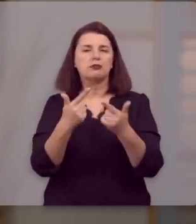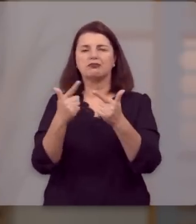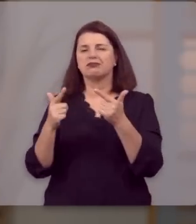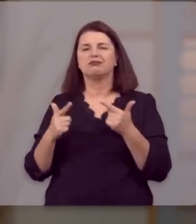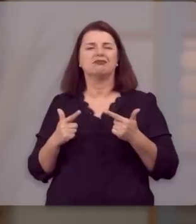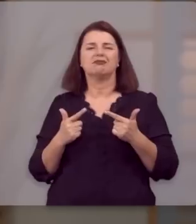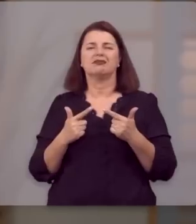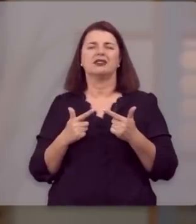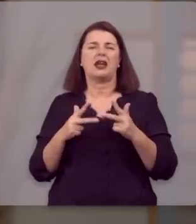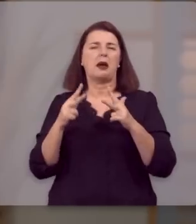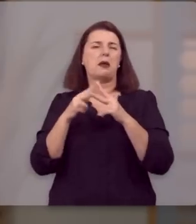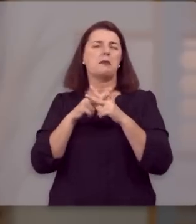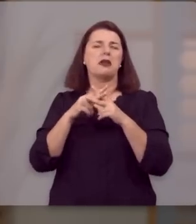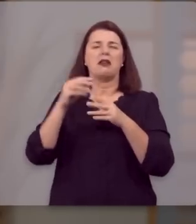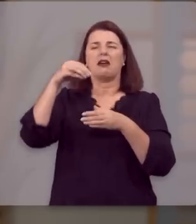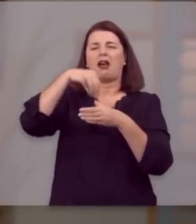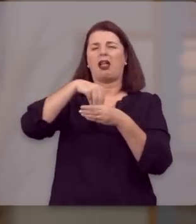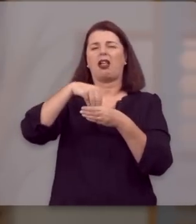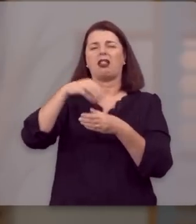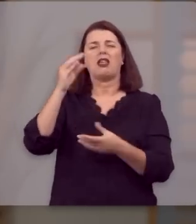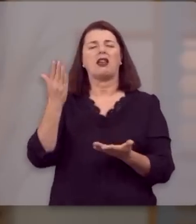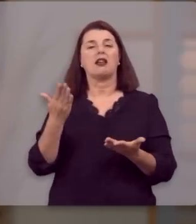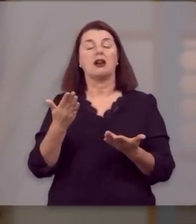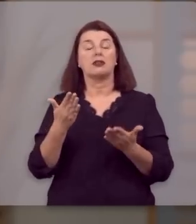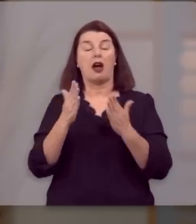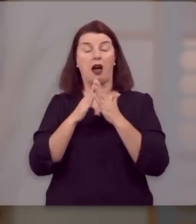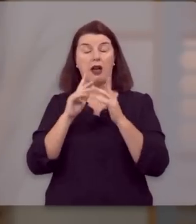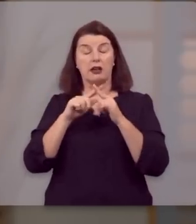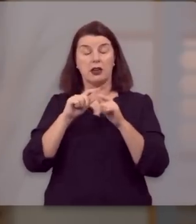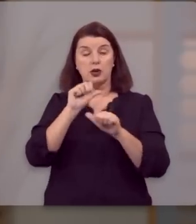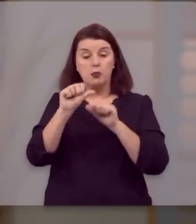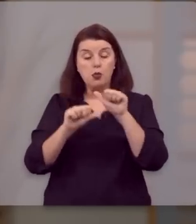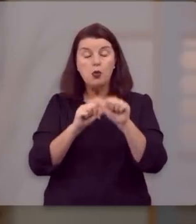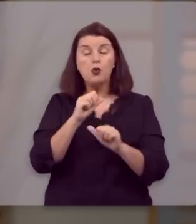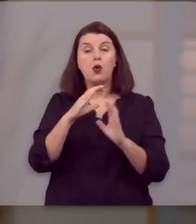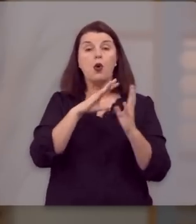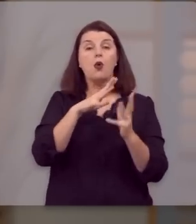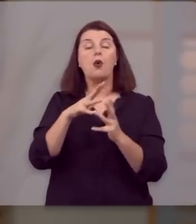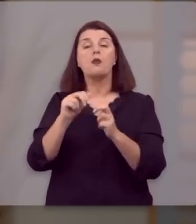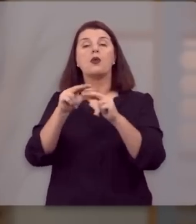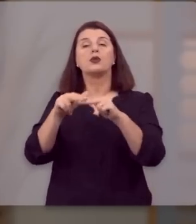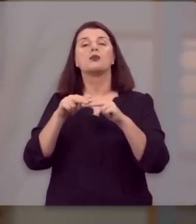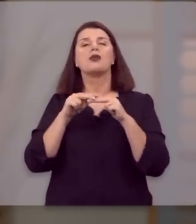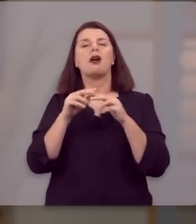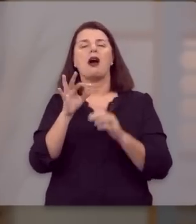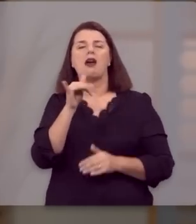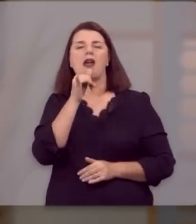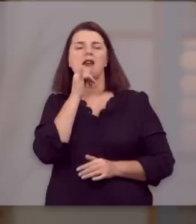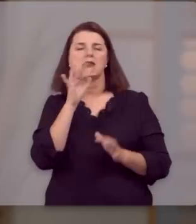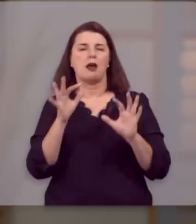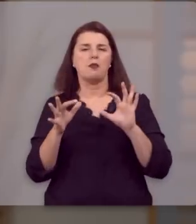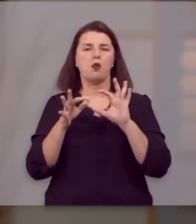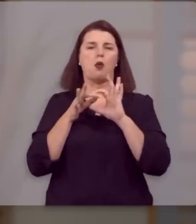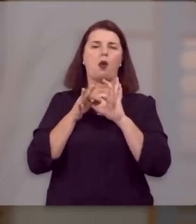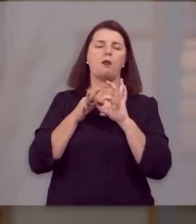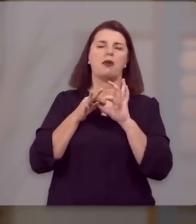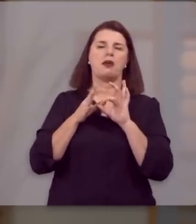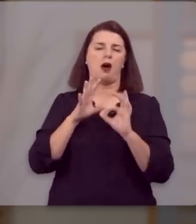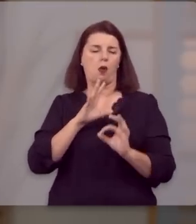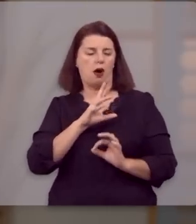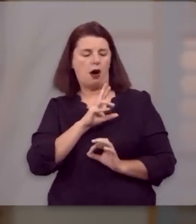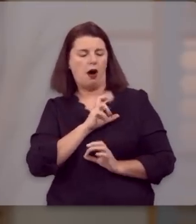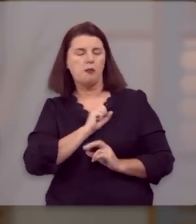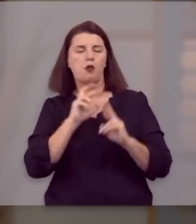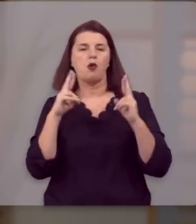divisões, não havia contendas e brigas domésticas. Esta igreja impactou o mundo pelo seu exemplo de comunhão. Era uma igreja onde